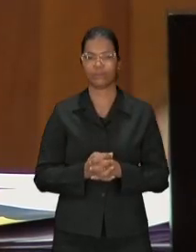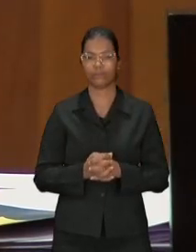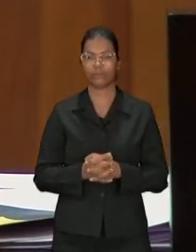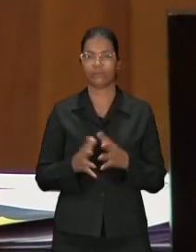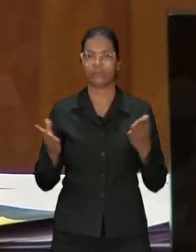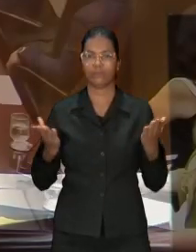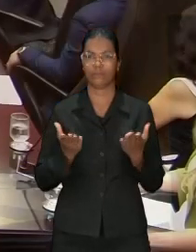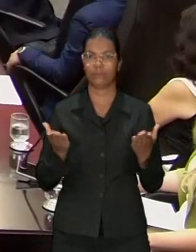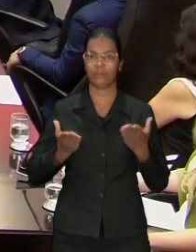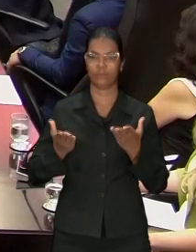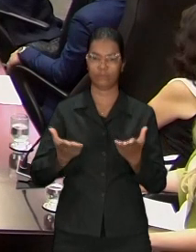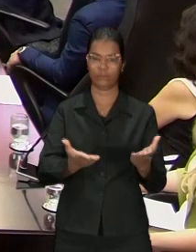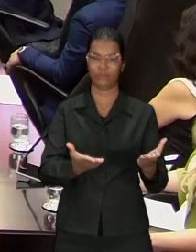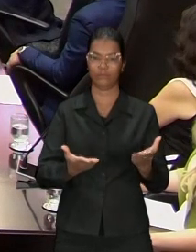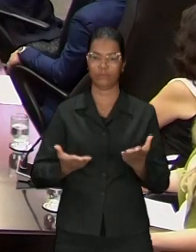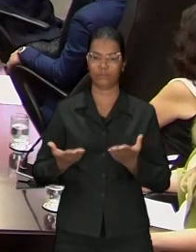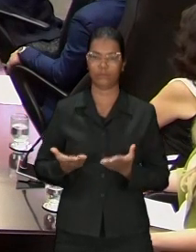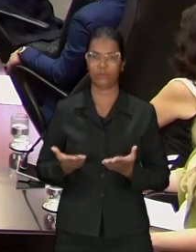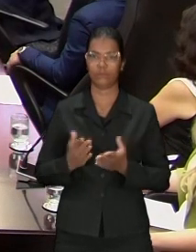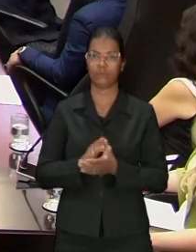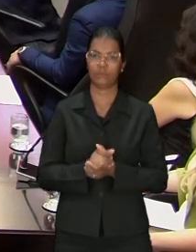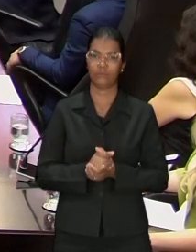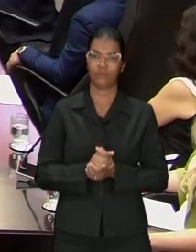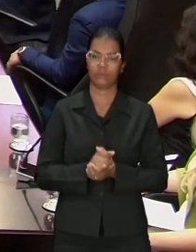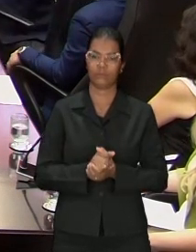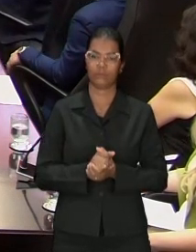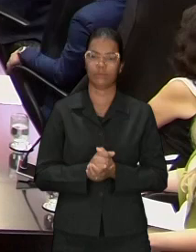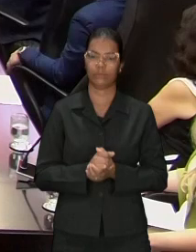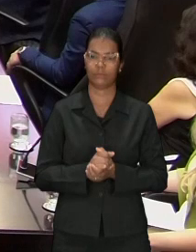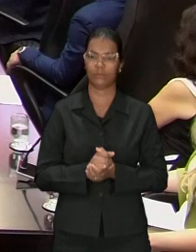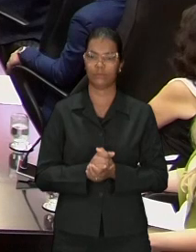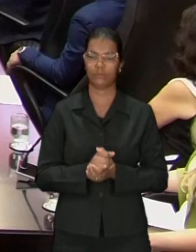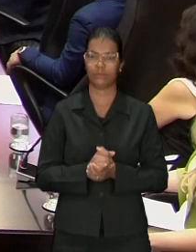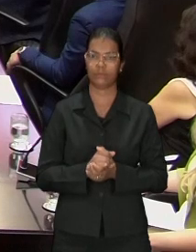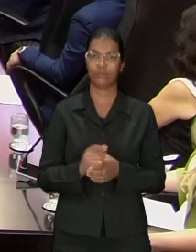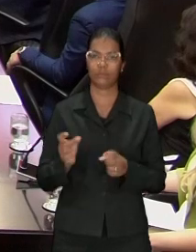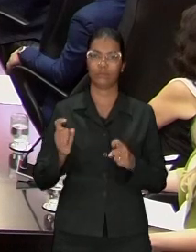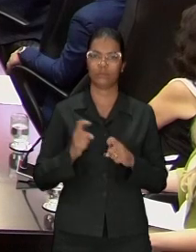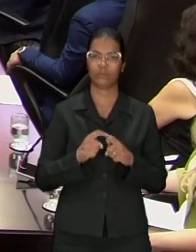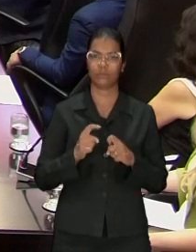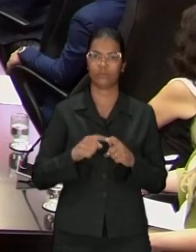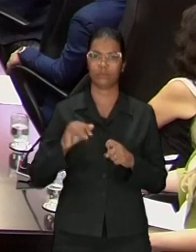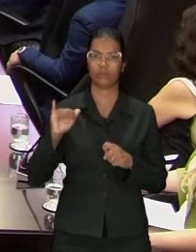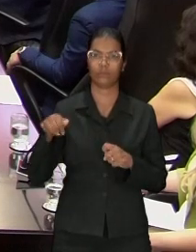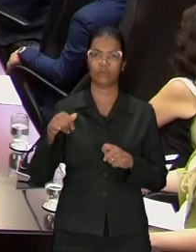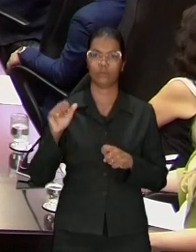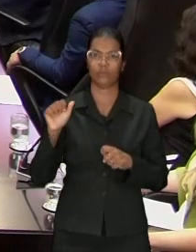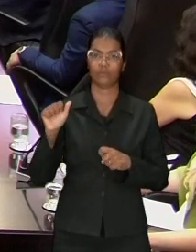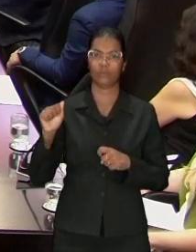pronunciamento também, convidamos o doutor Jamilson Haddad.